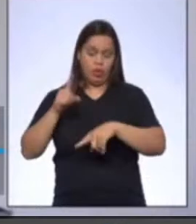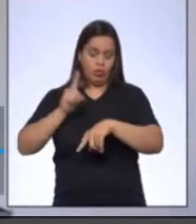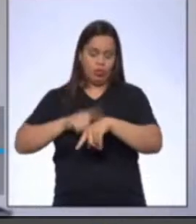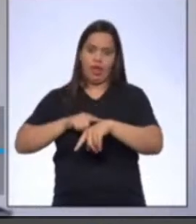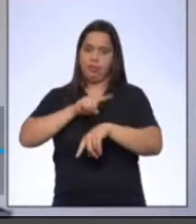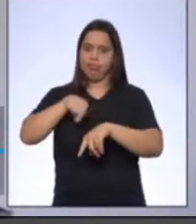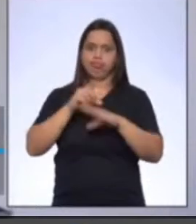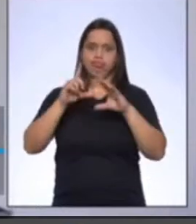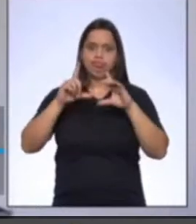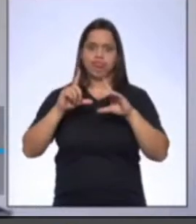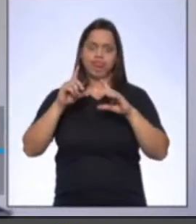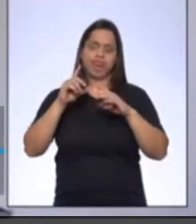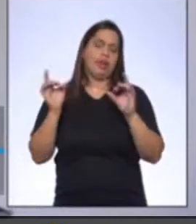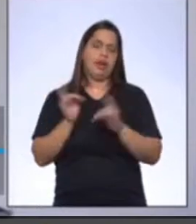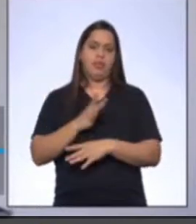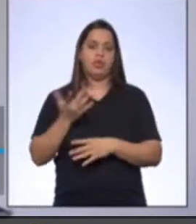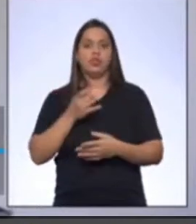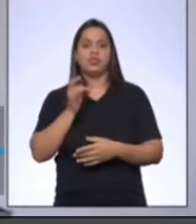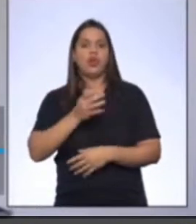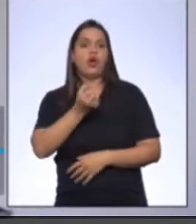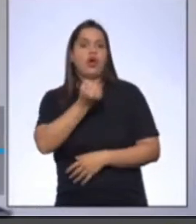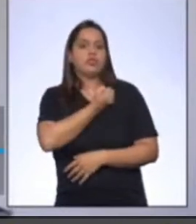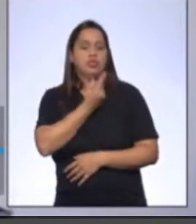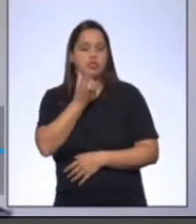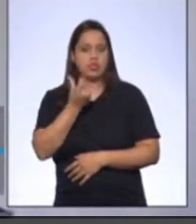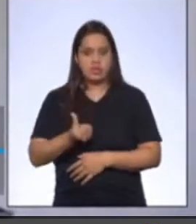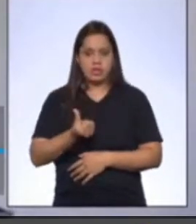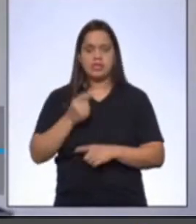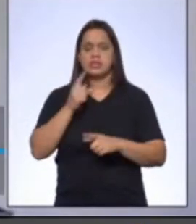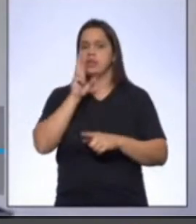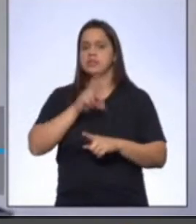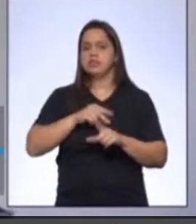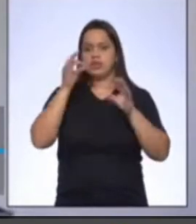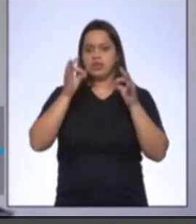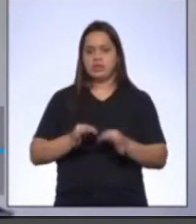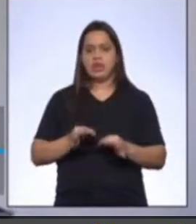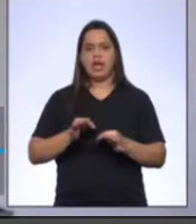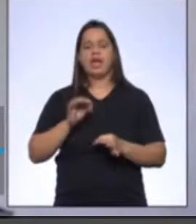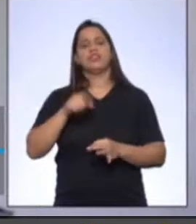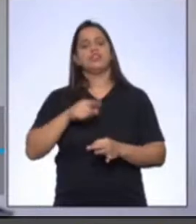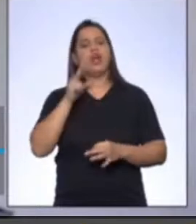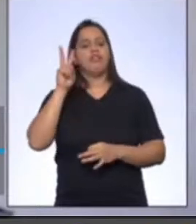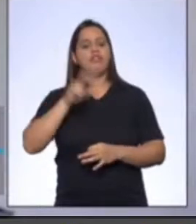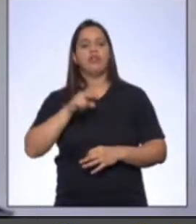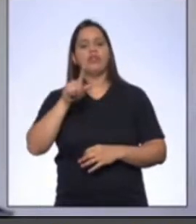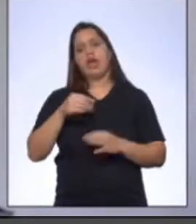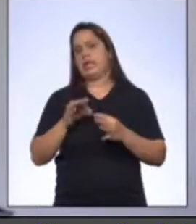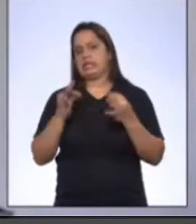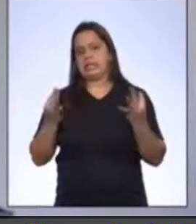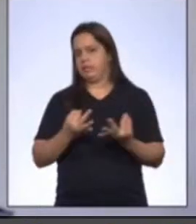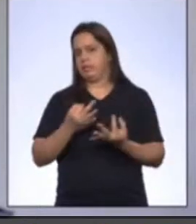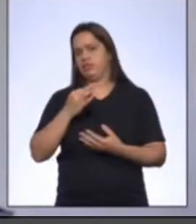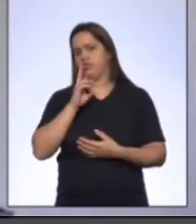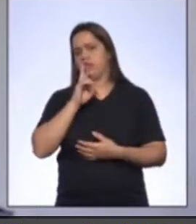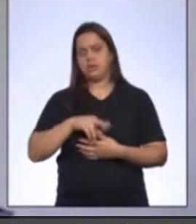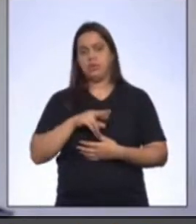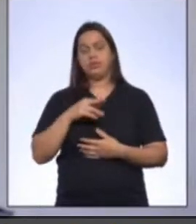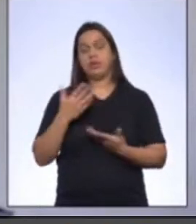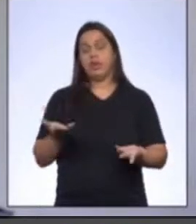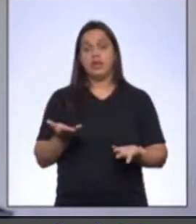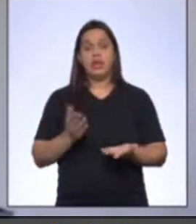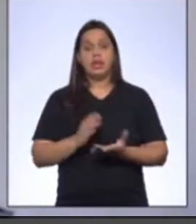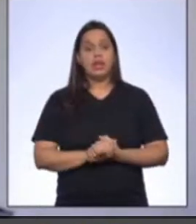Eu só gostaria de mostrar a questão 16, a resposta correta, né? Vocês já devem ter visto que ela é muito simples de ser feita, se for